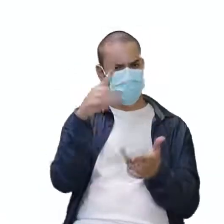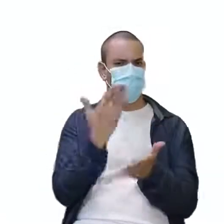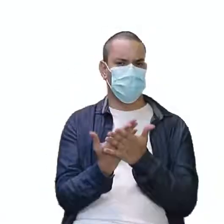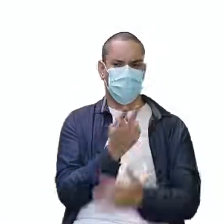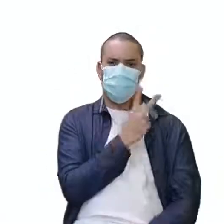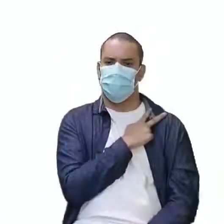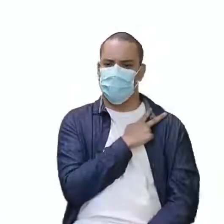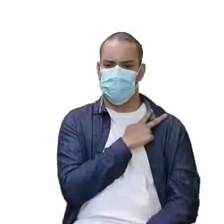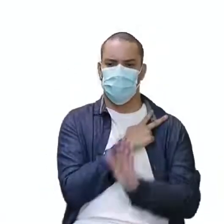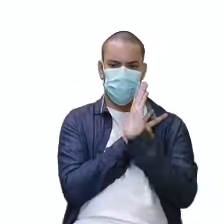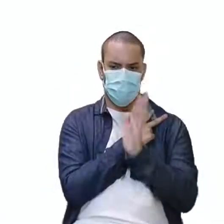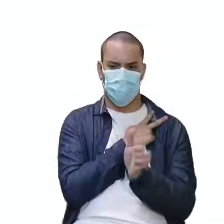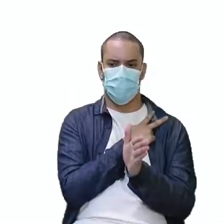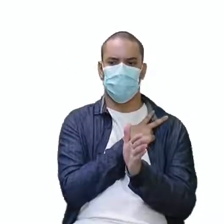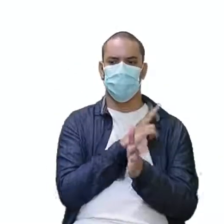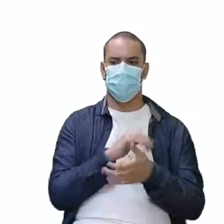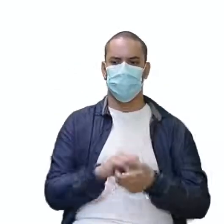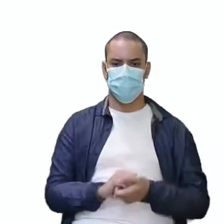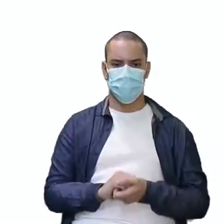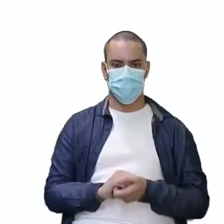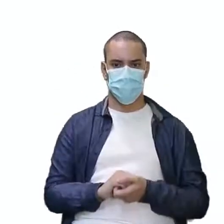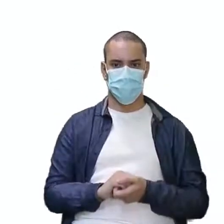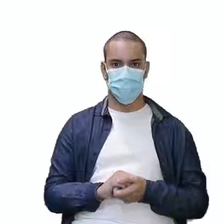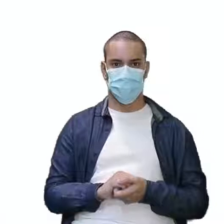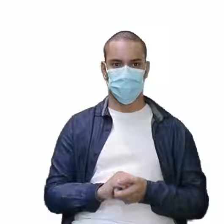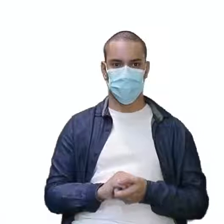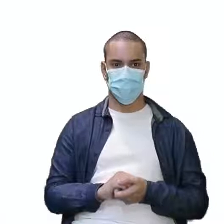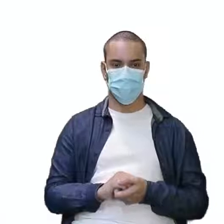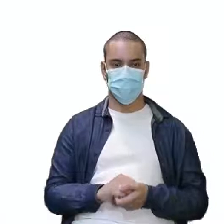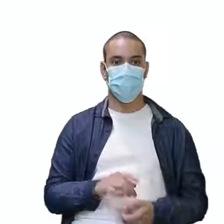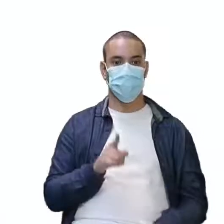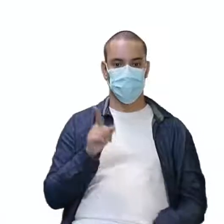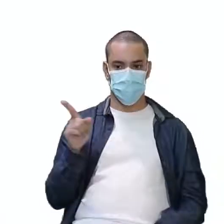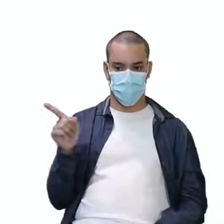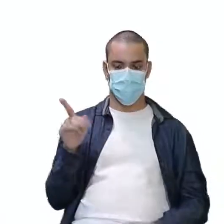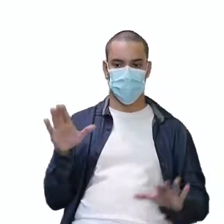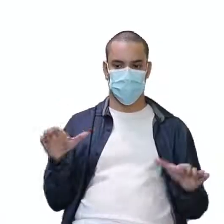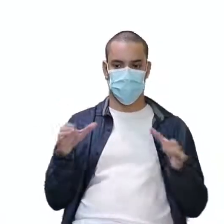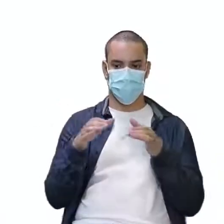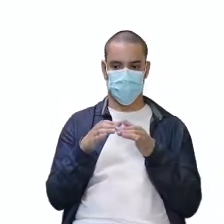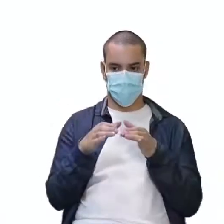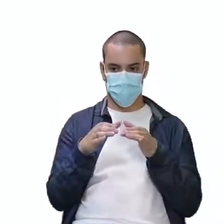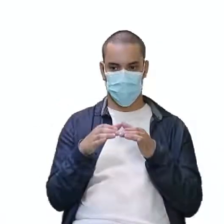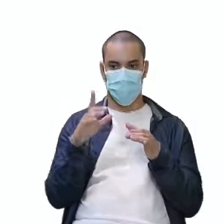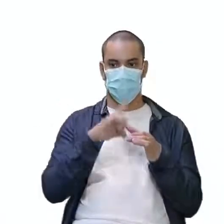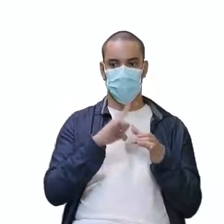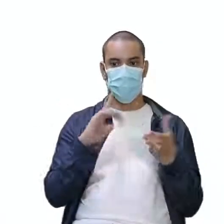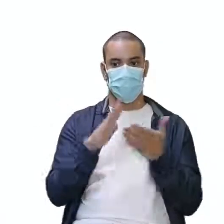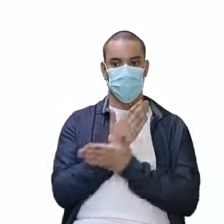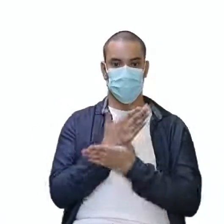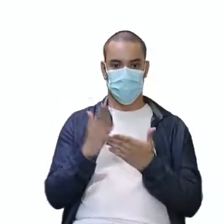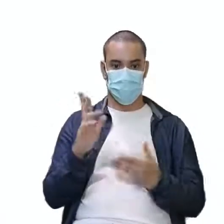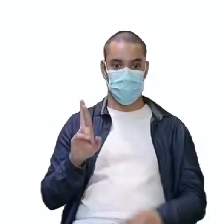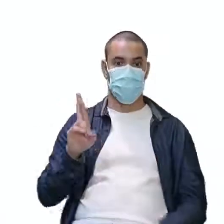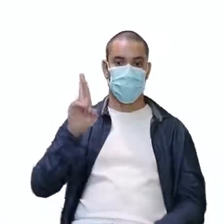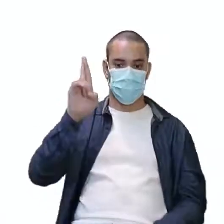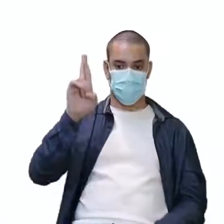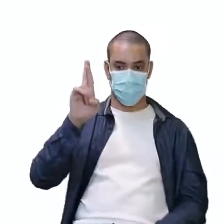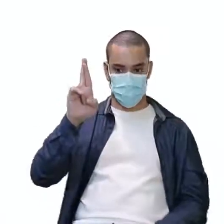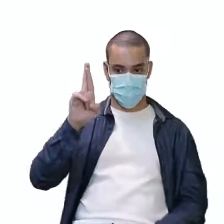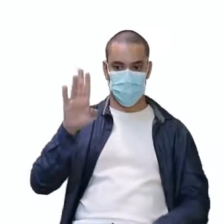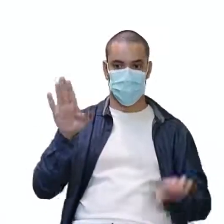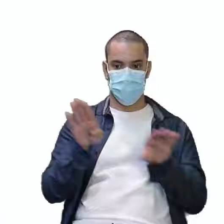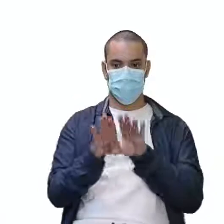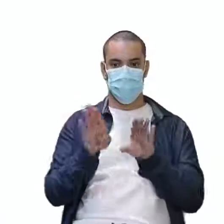segundão. Então, existe nesse agrupamento indivíduos que vão estar responsáveis